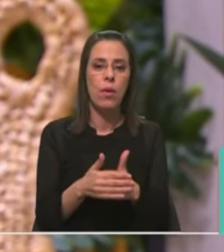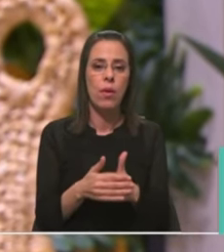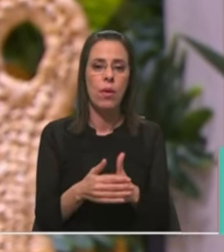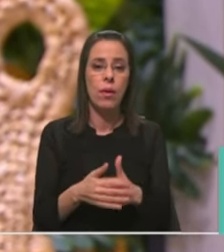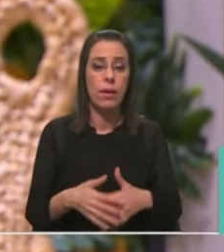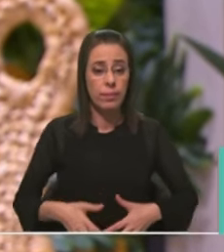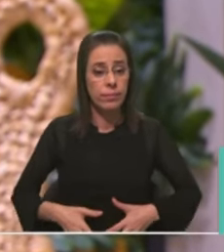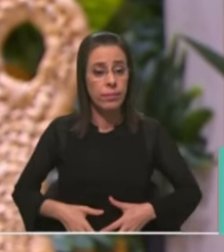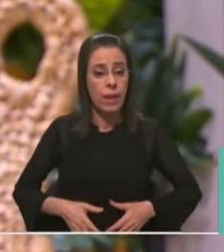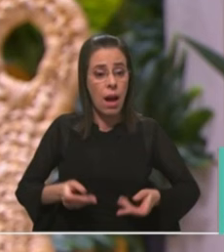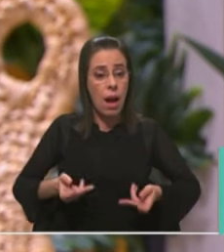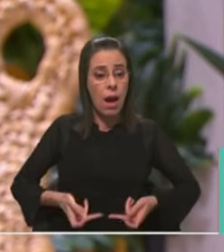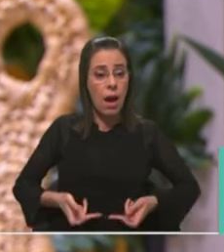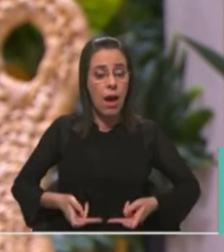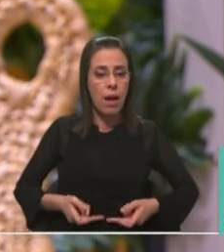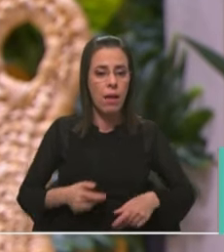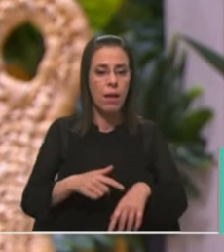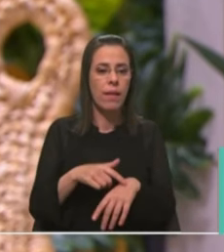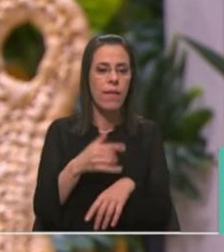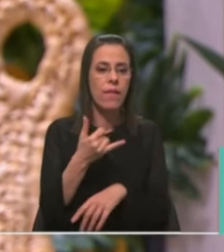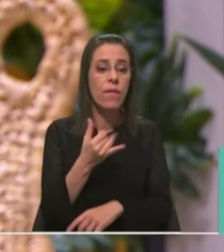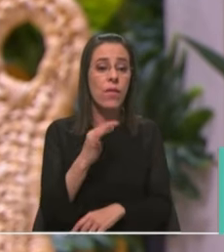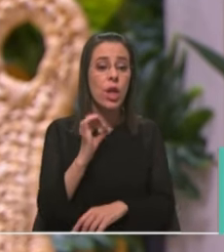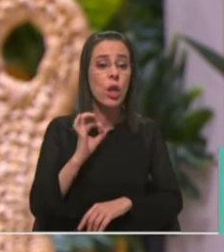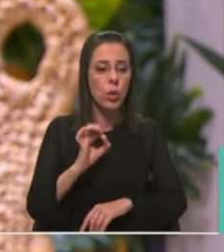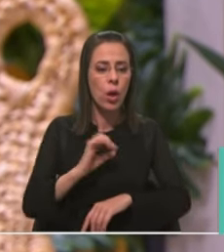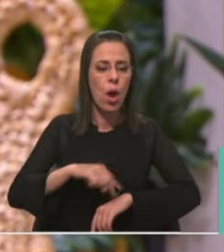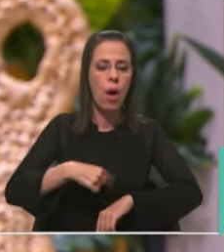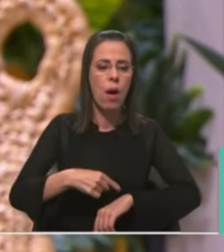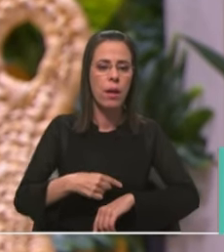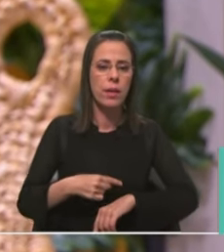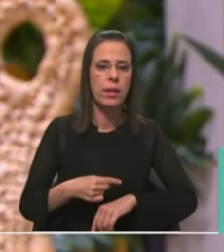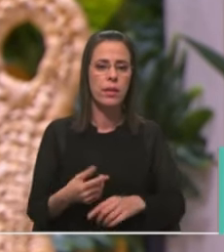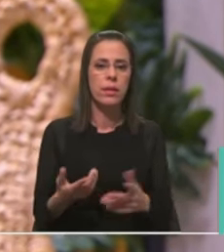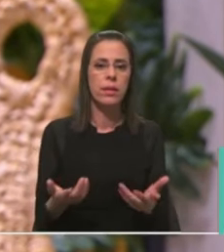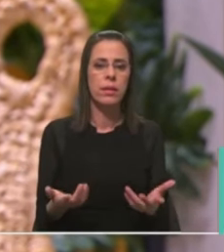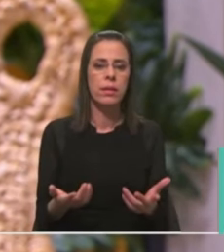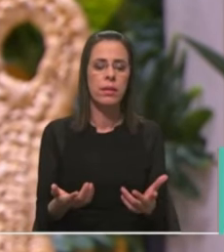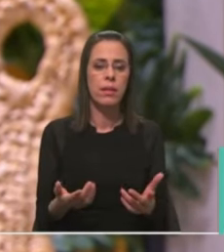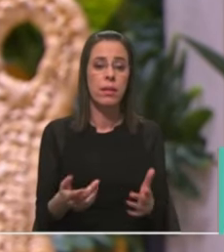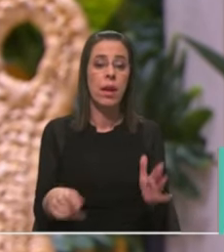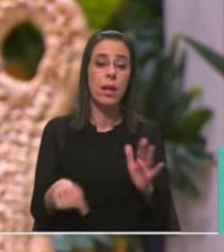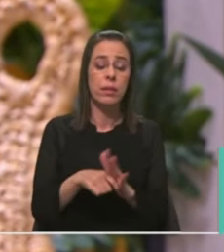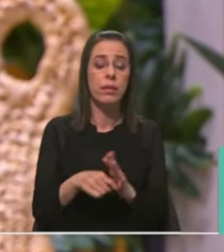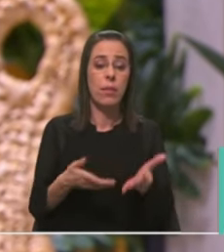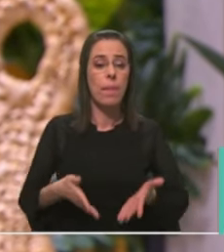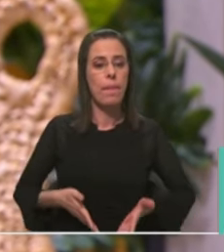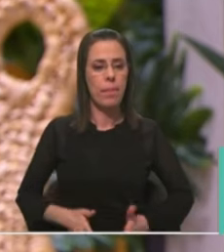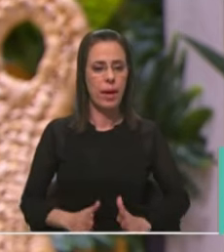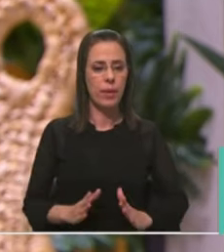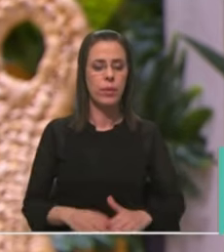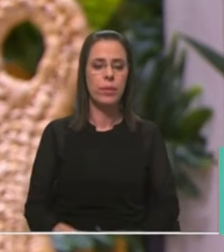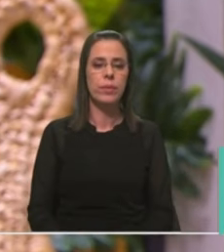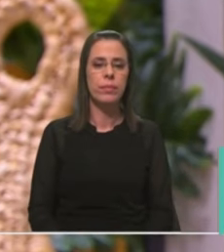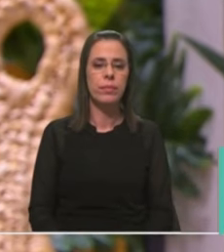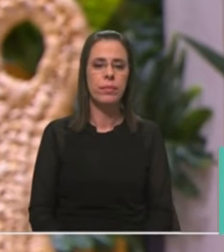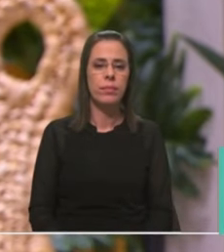dentro do útero da mãe durante 28 horas, até ser provocado o parto.